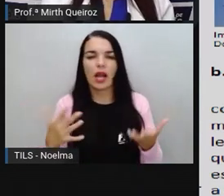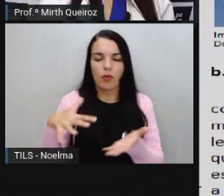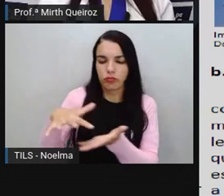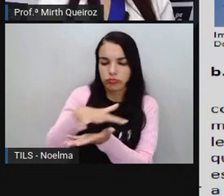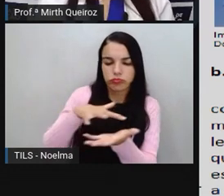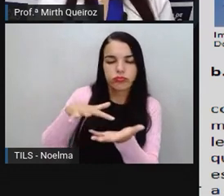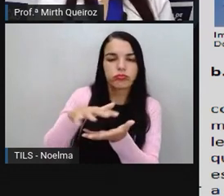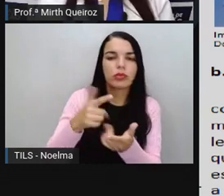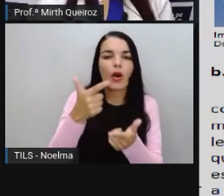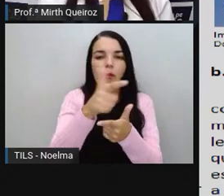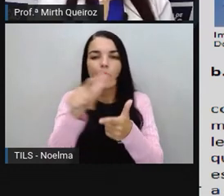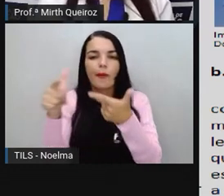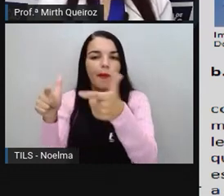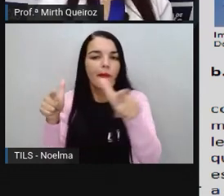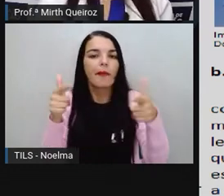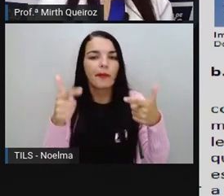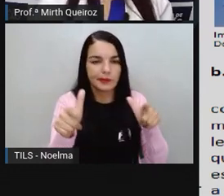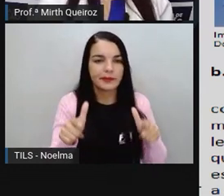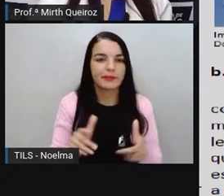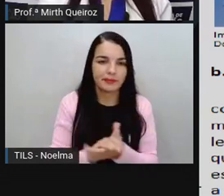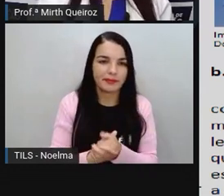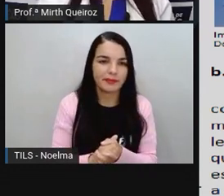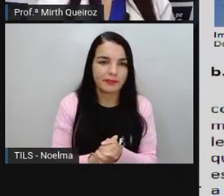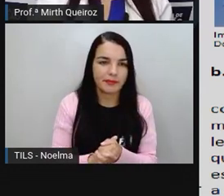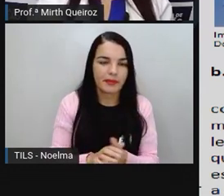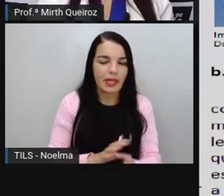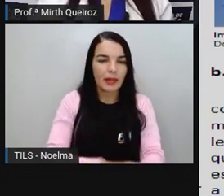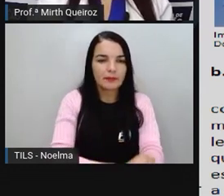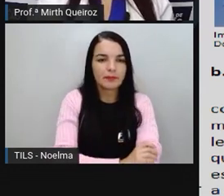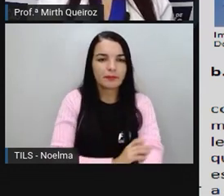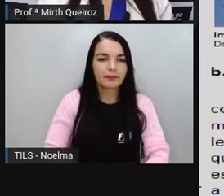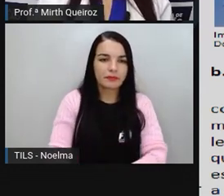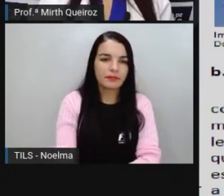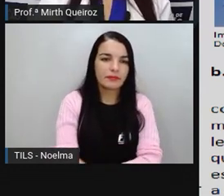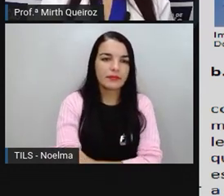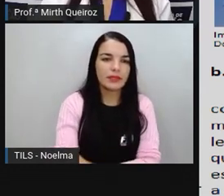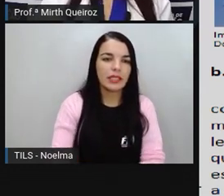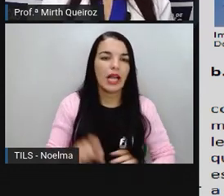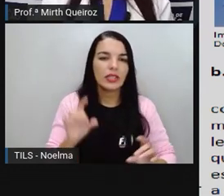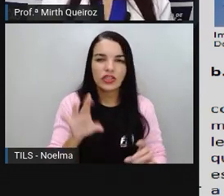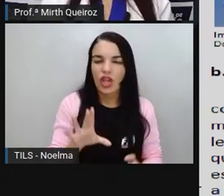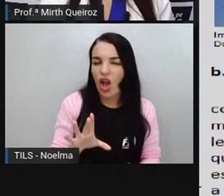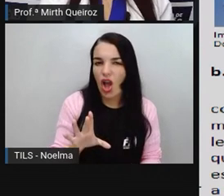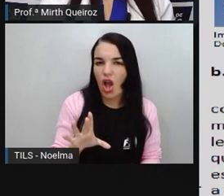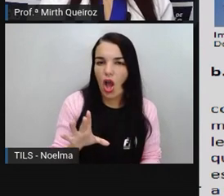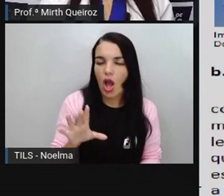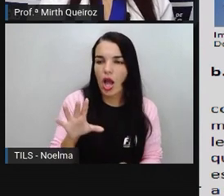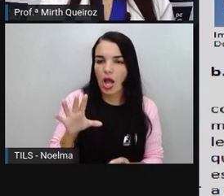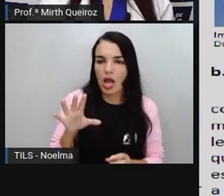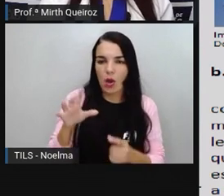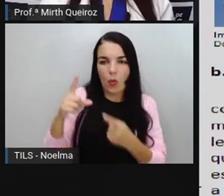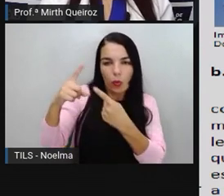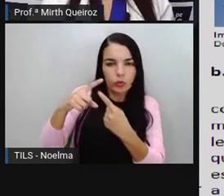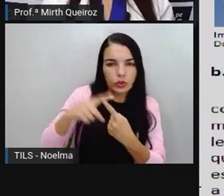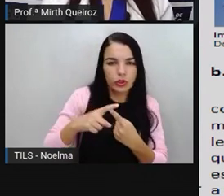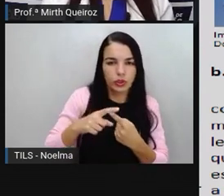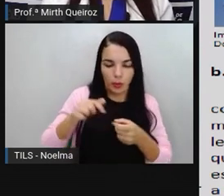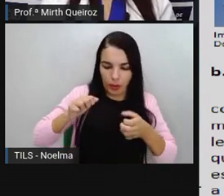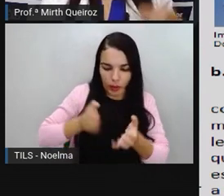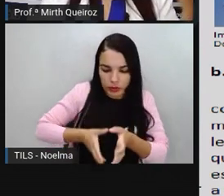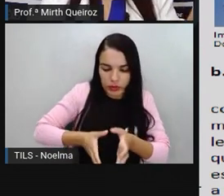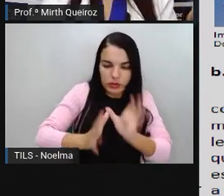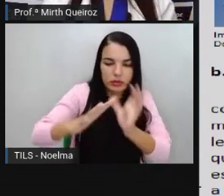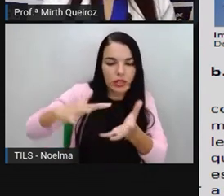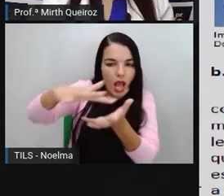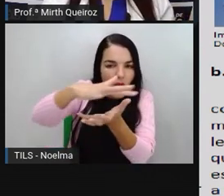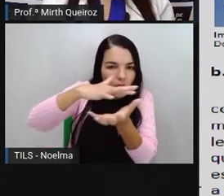ecossistema para outro ecossistema. Não seria um tipo de ecossistema, né? Até porque, por